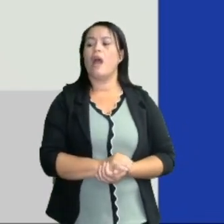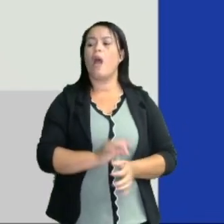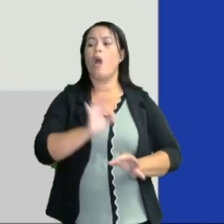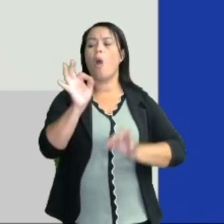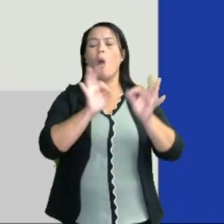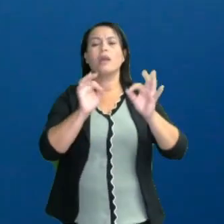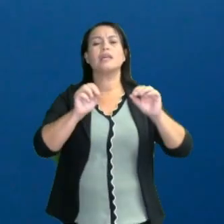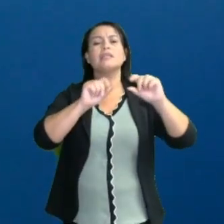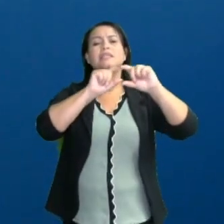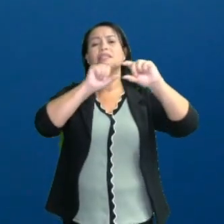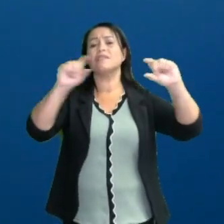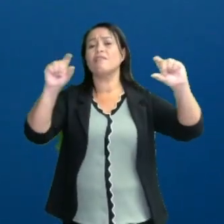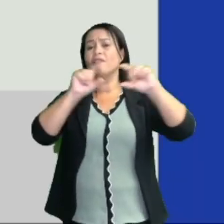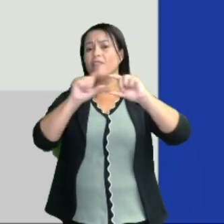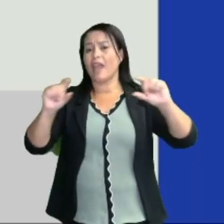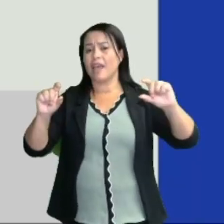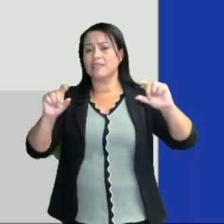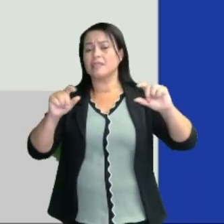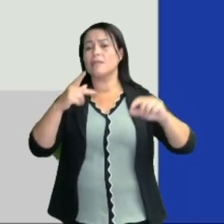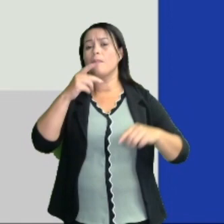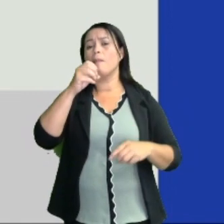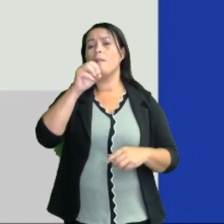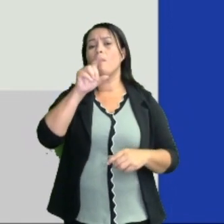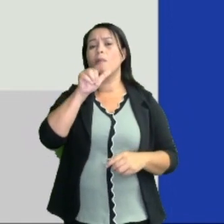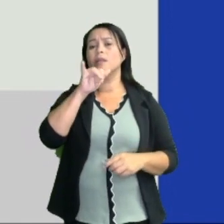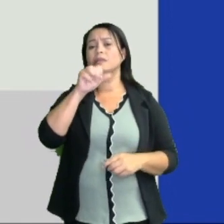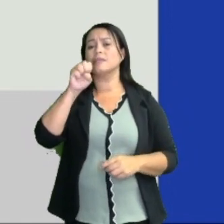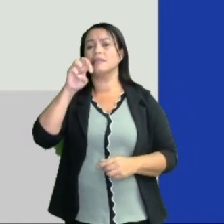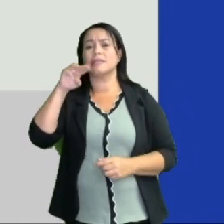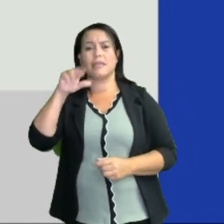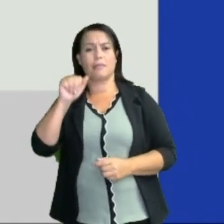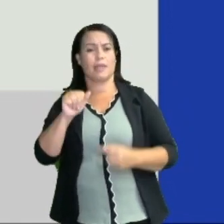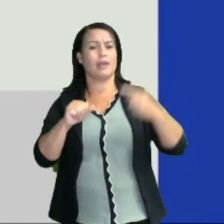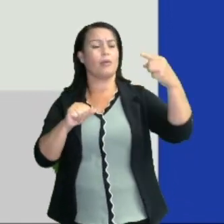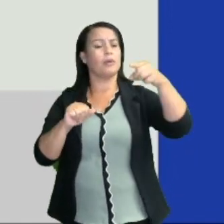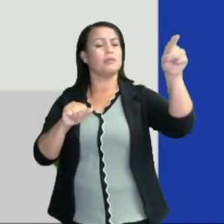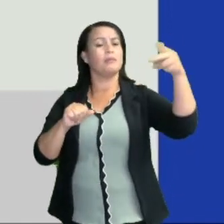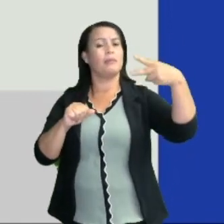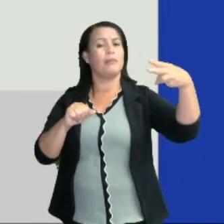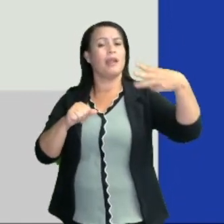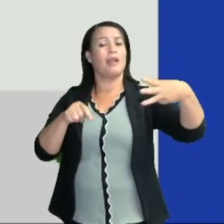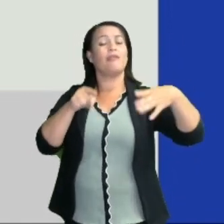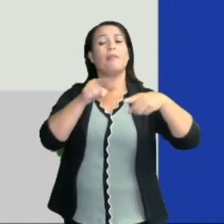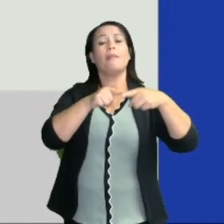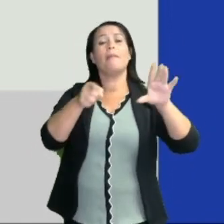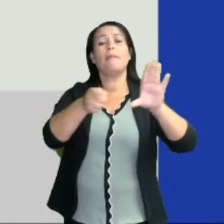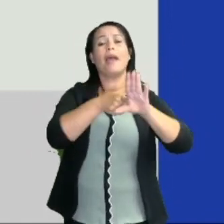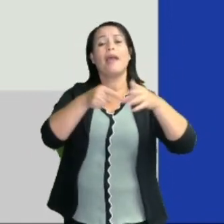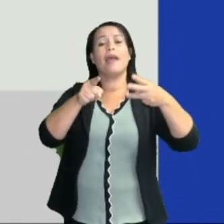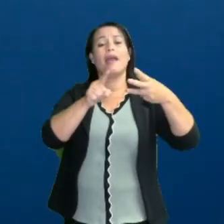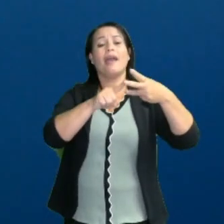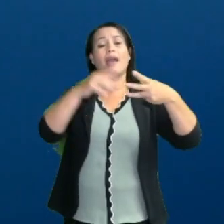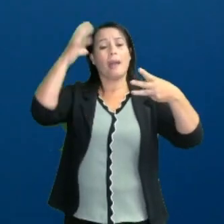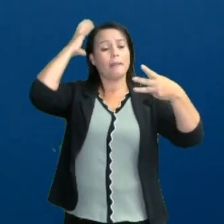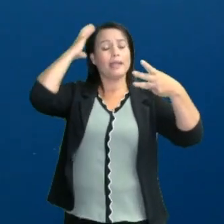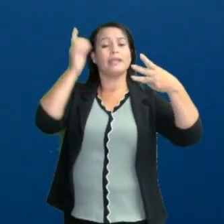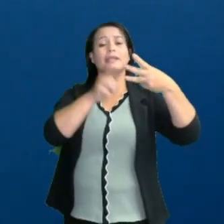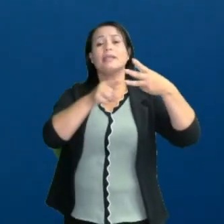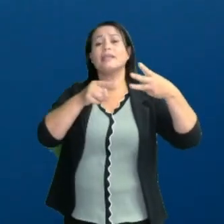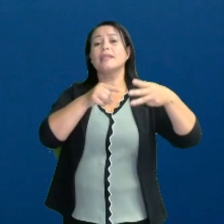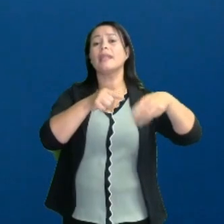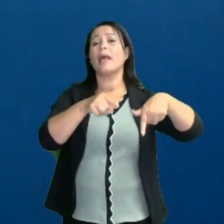Forme frases polissêmicas com as palavras. Então eu tenho uma palavra pé, cabeça e perna. Você vai